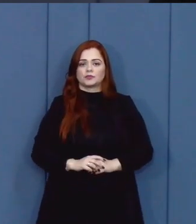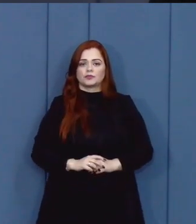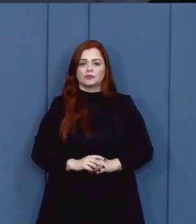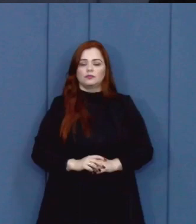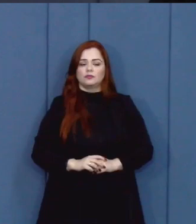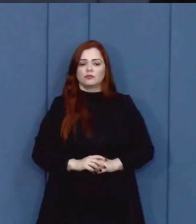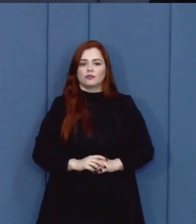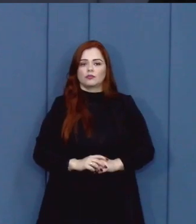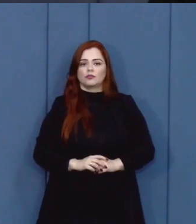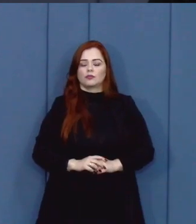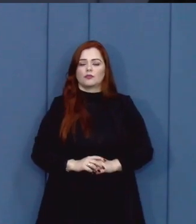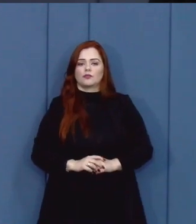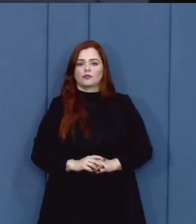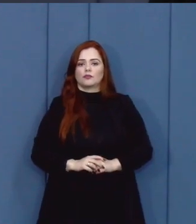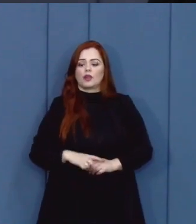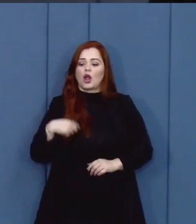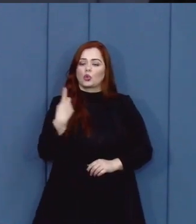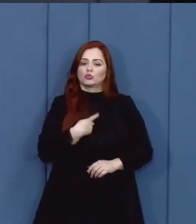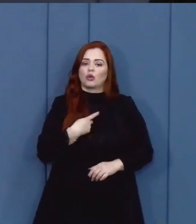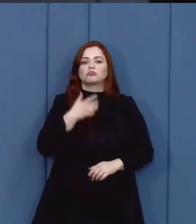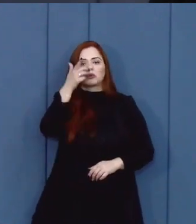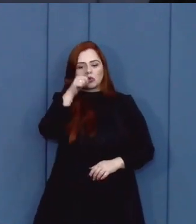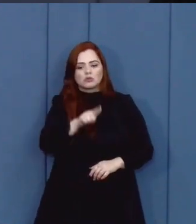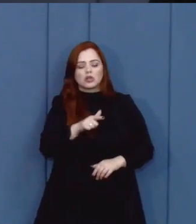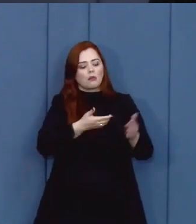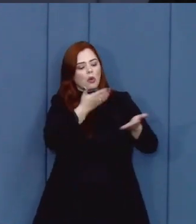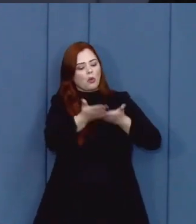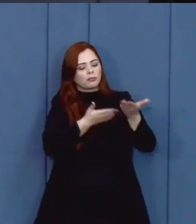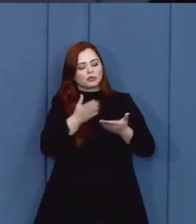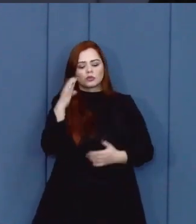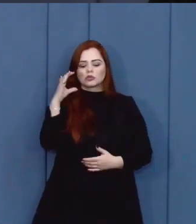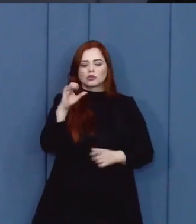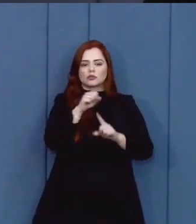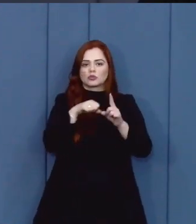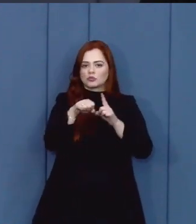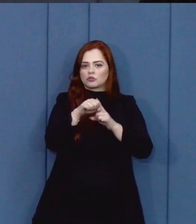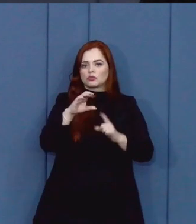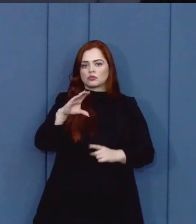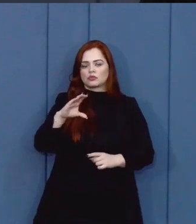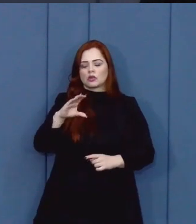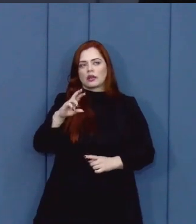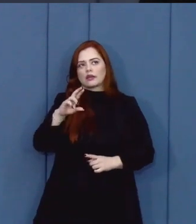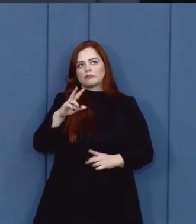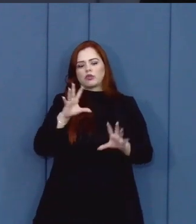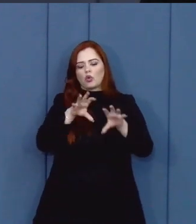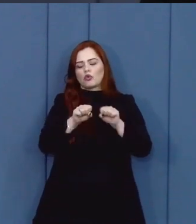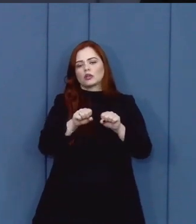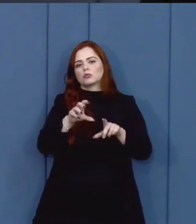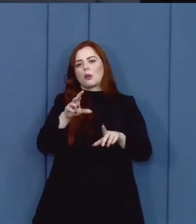a gente consiga dar mais condições dessa participação científica e social, formando pessoas,